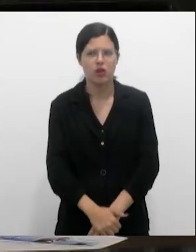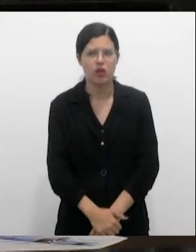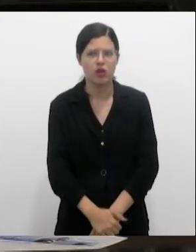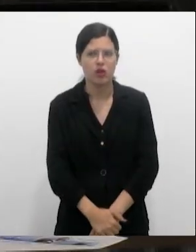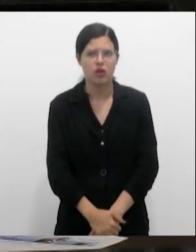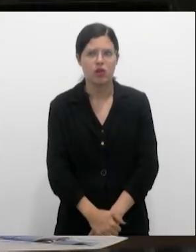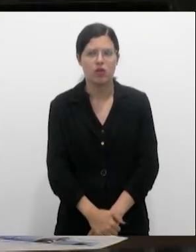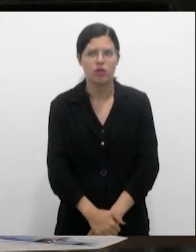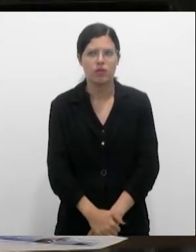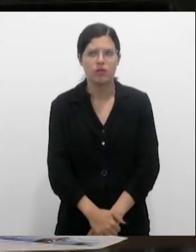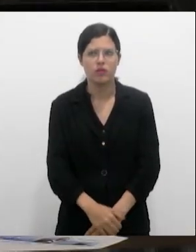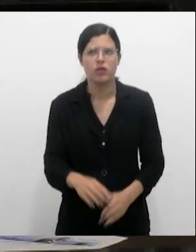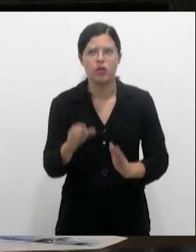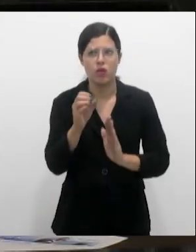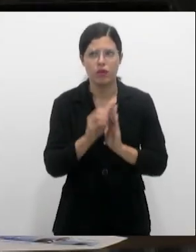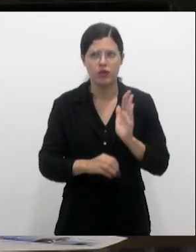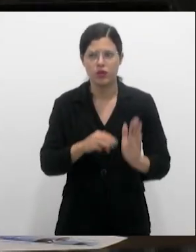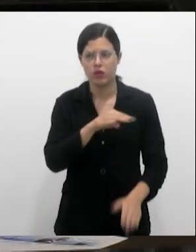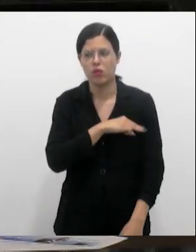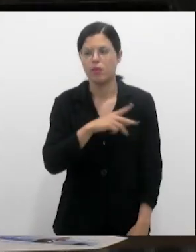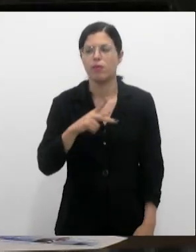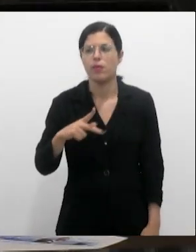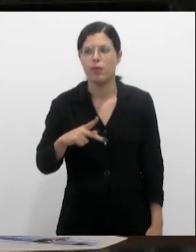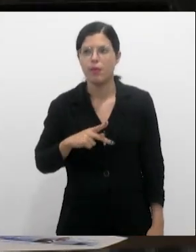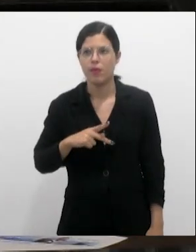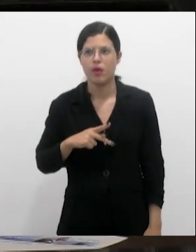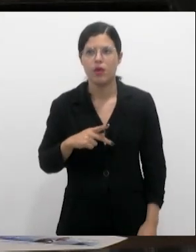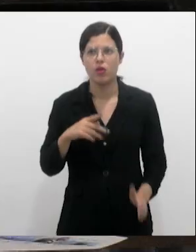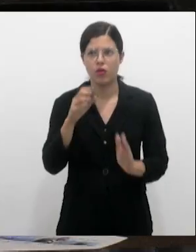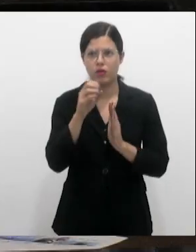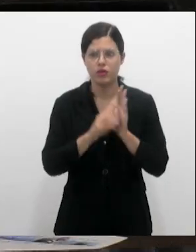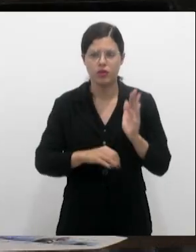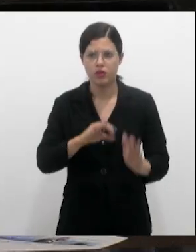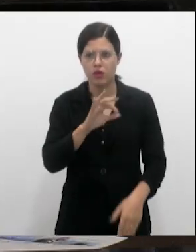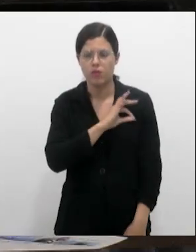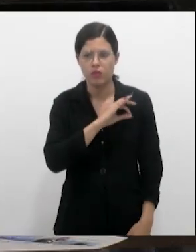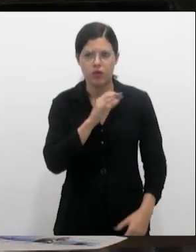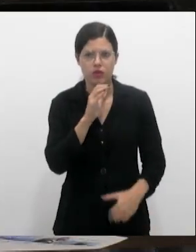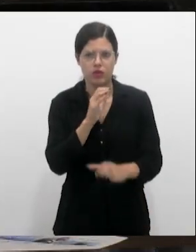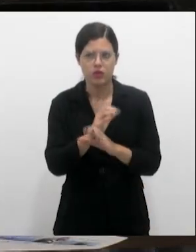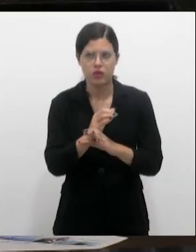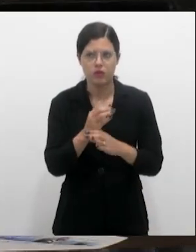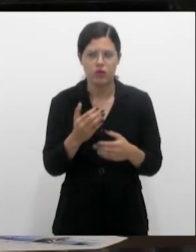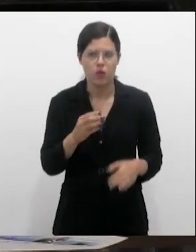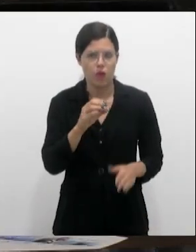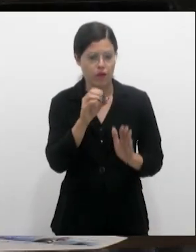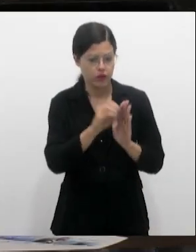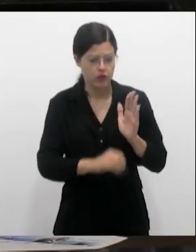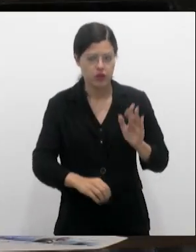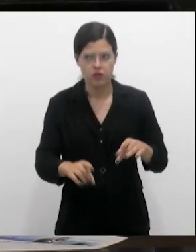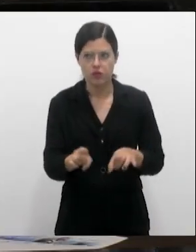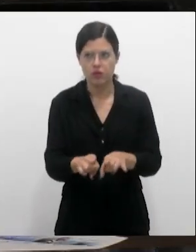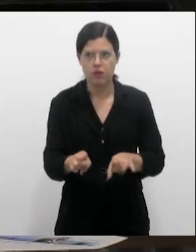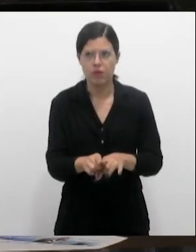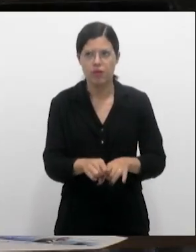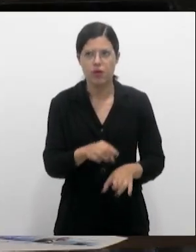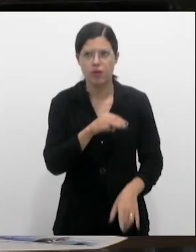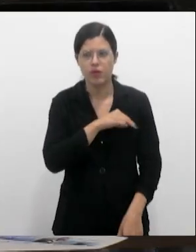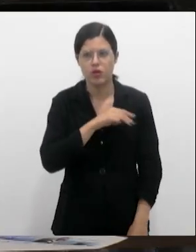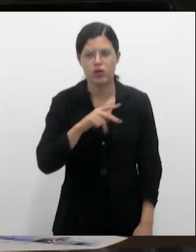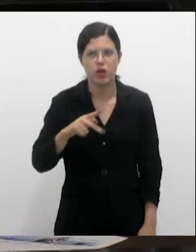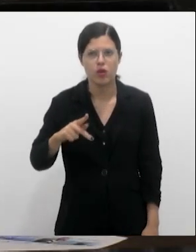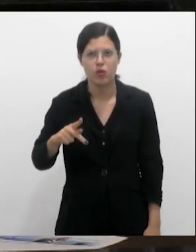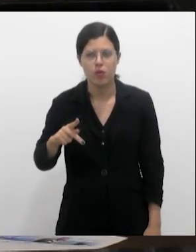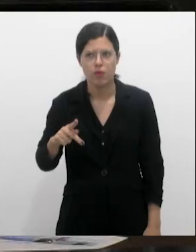estarei oficiando o Ministério Público, estarei oficiando a Polícia Civil, estarei oficiando o Ministério Público